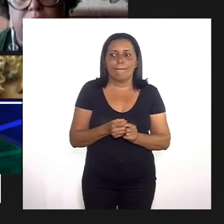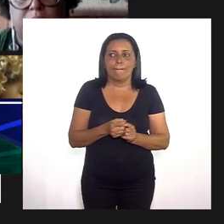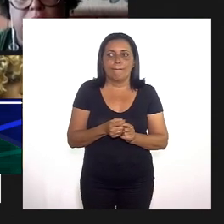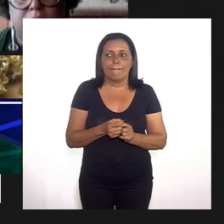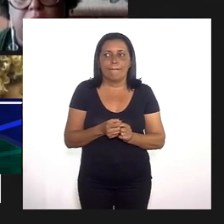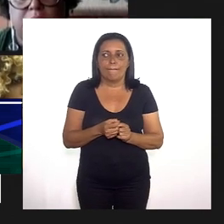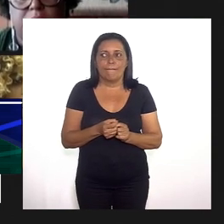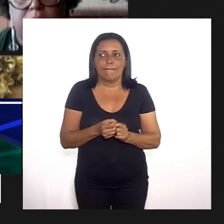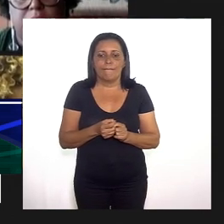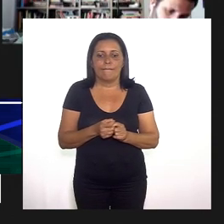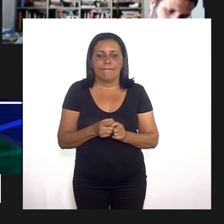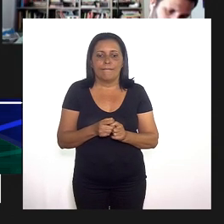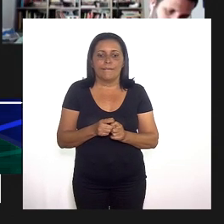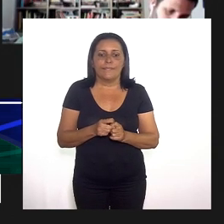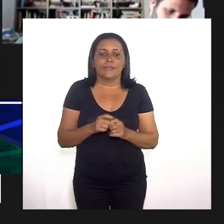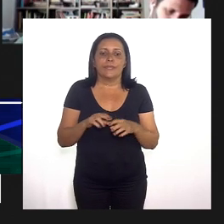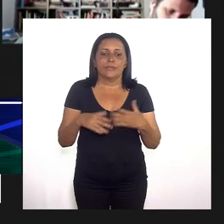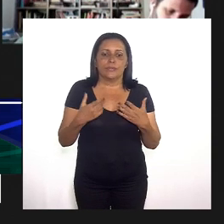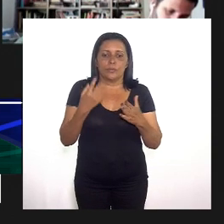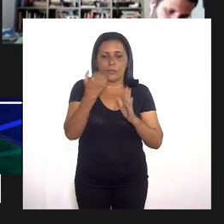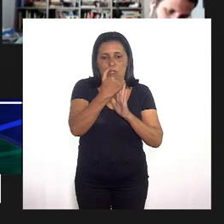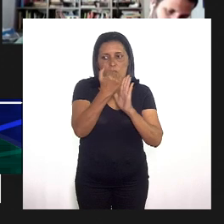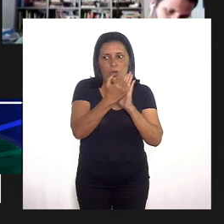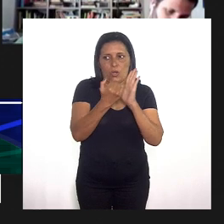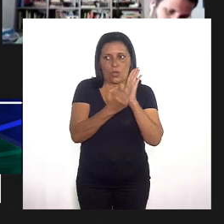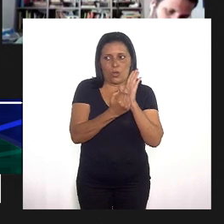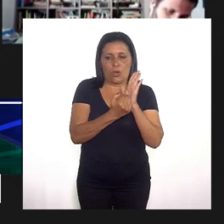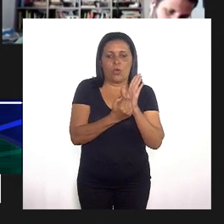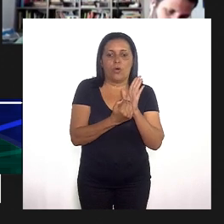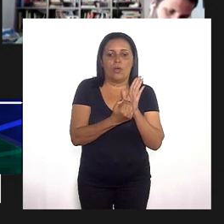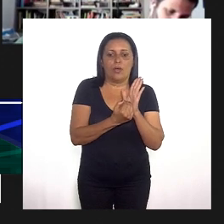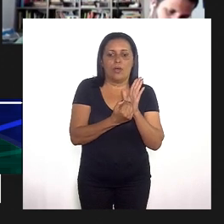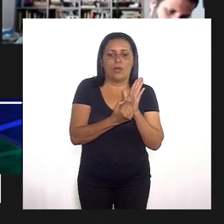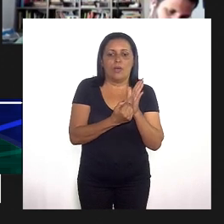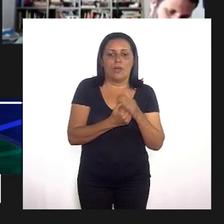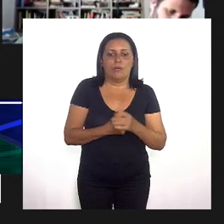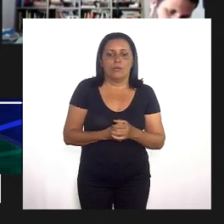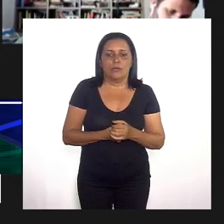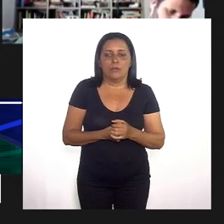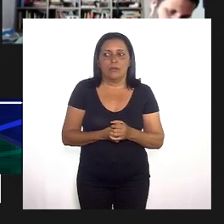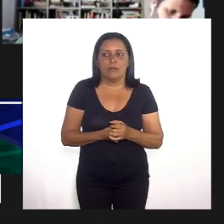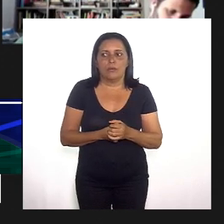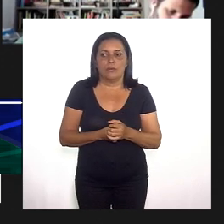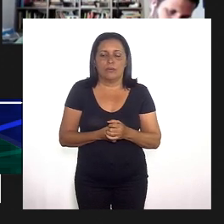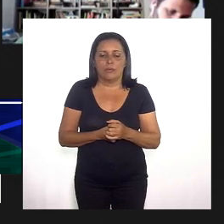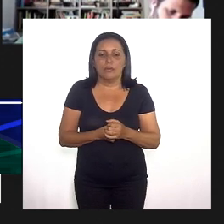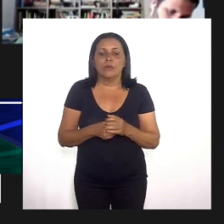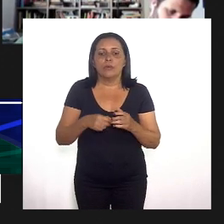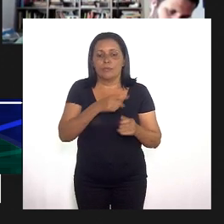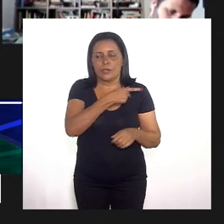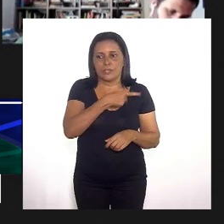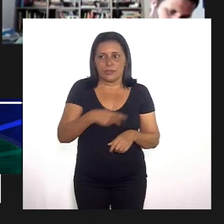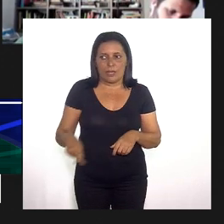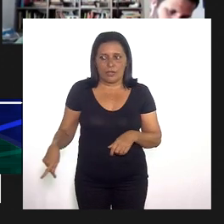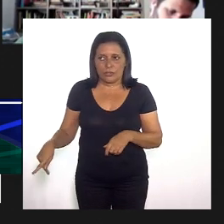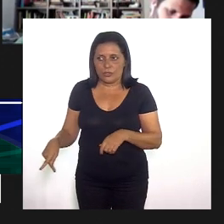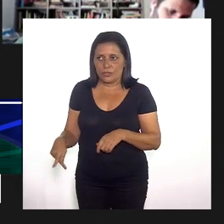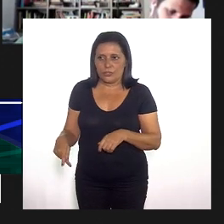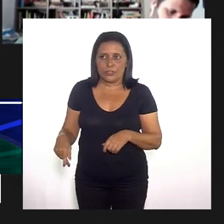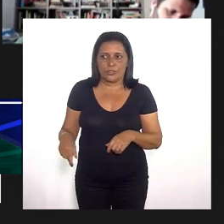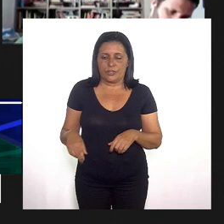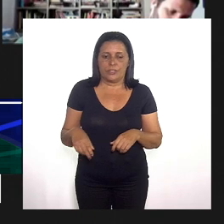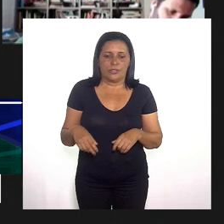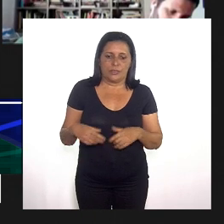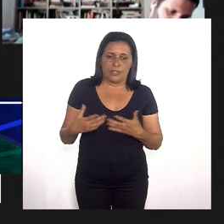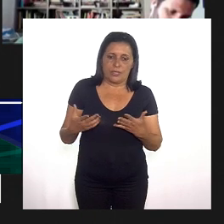dois pela ordem, deputado Luiz Paulo e deputado Carlos Mim. Expediente final, presidente. Senhor presidente, pela ordem... O senhor